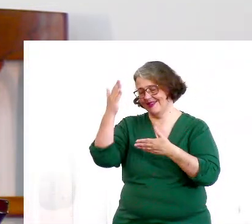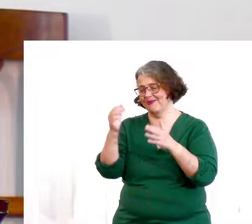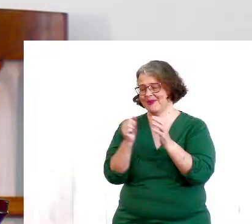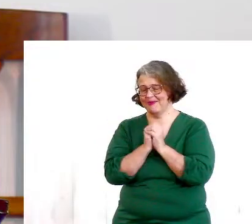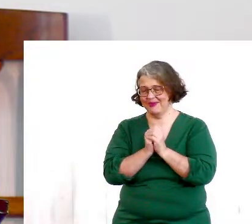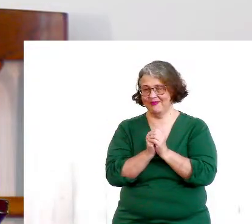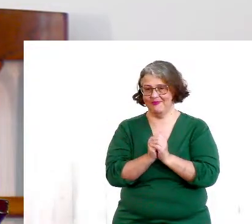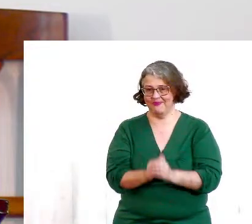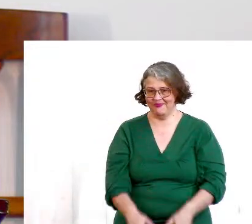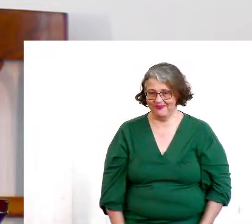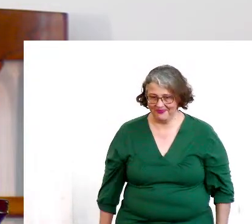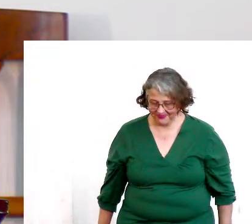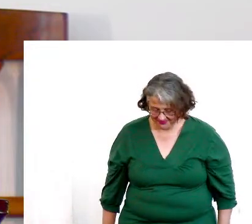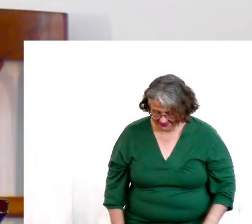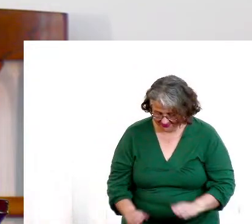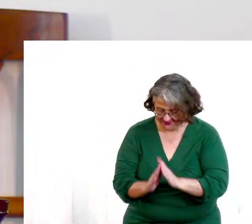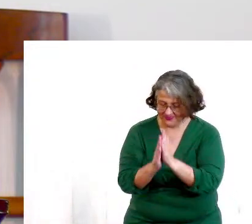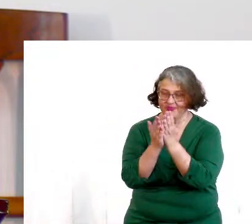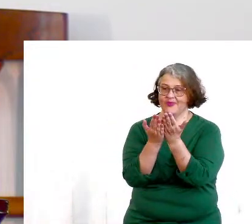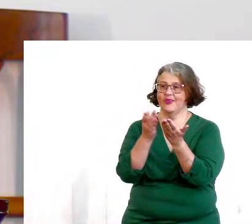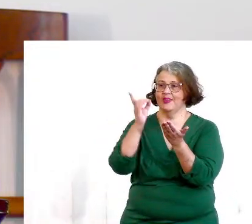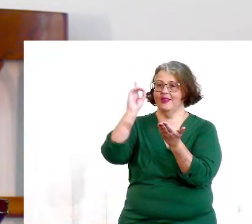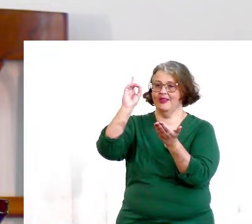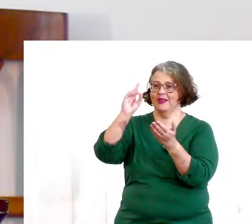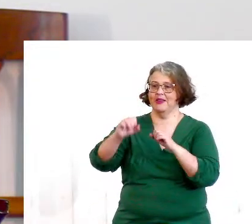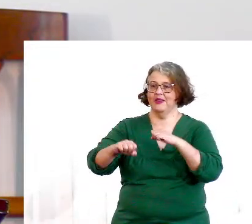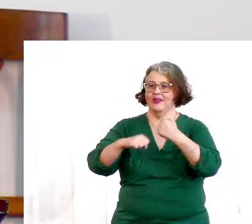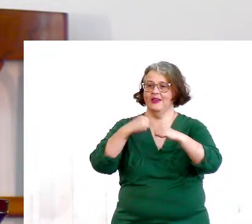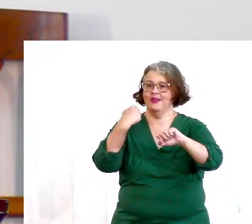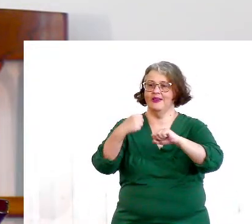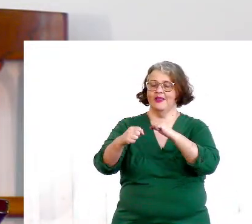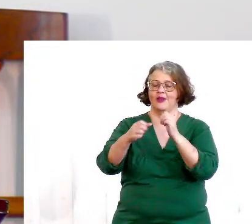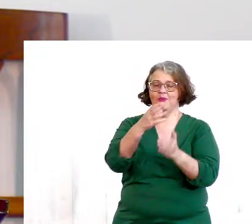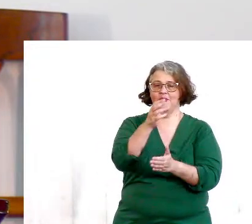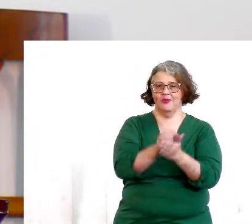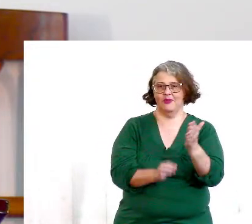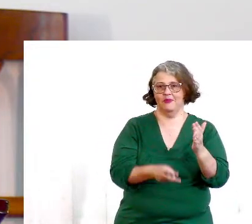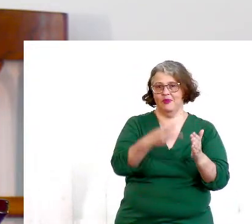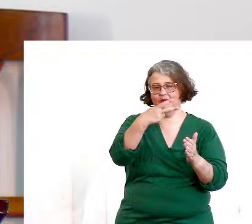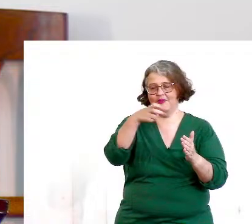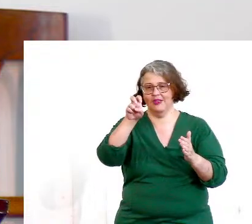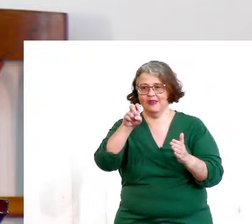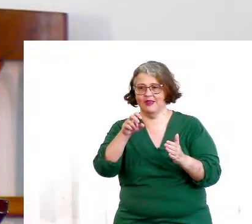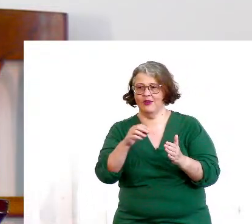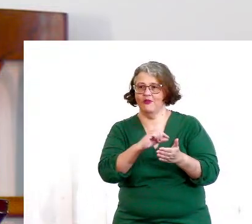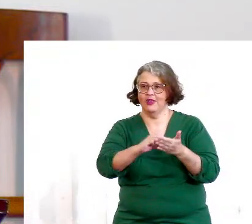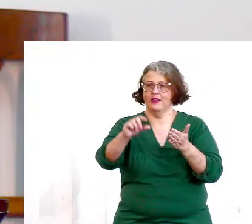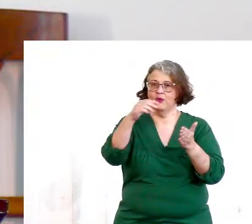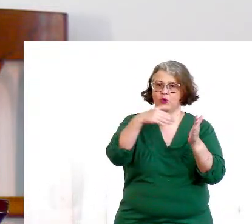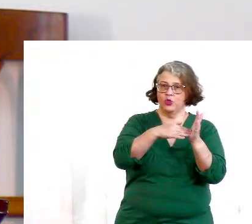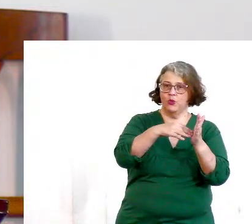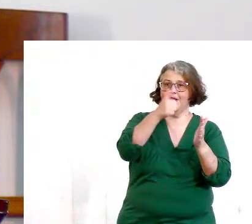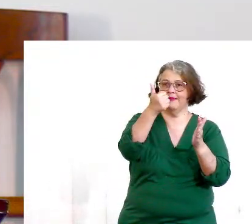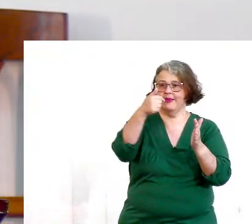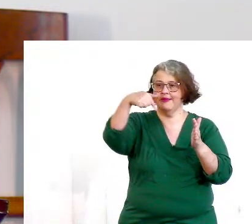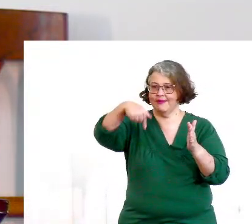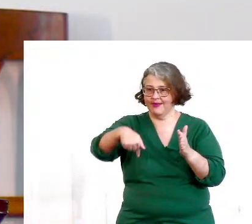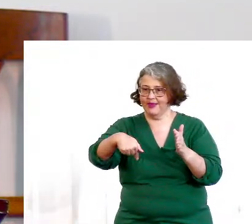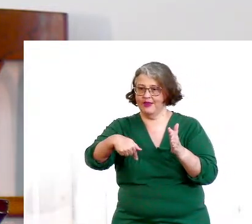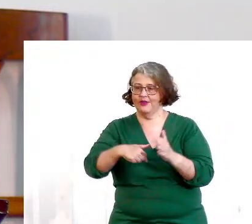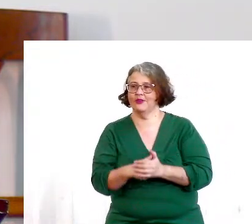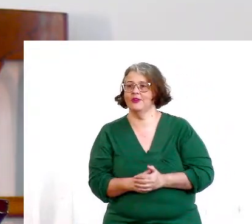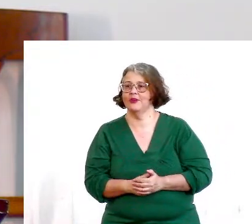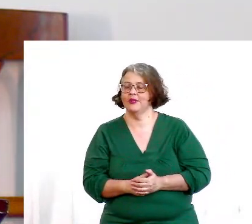Irmãos, leiamos na palavra de Deus, no Salmo 25, versículos 1 até o 7. Uma passagem que nos